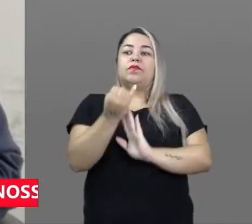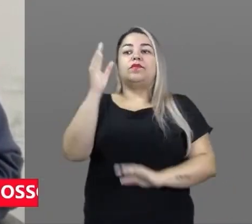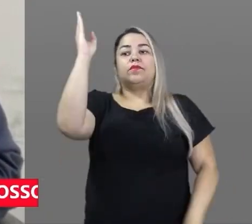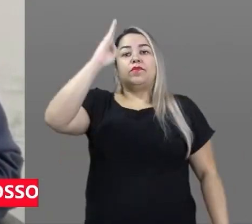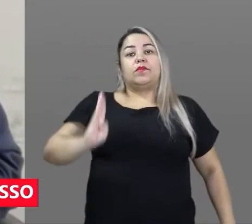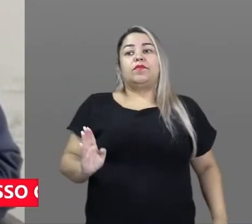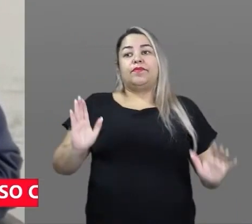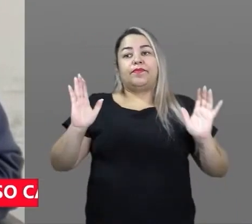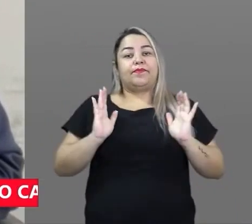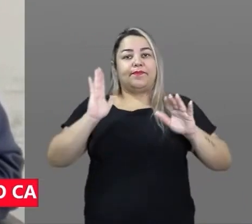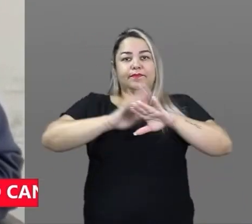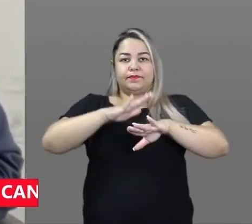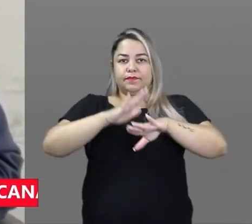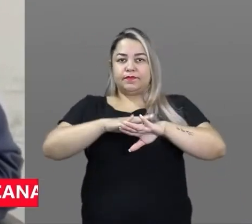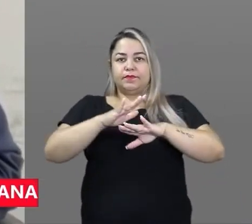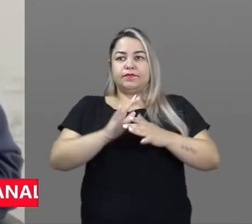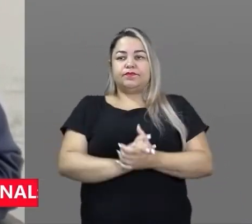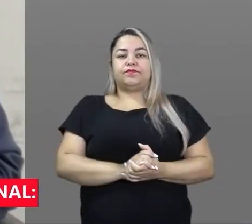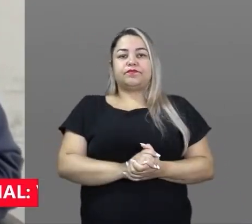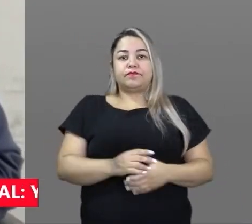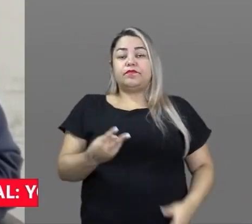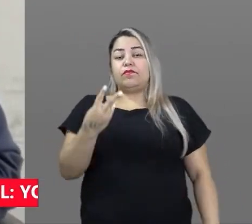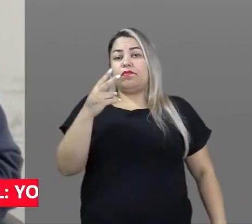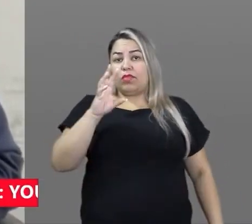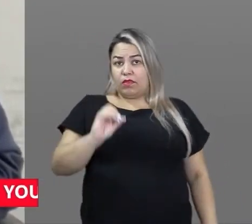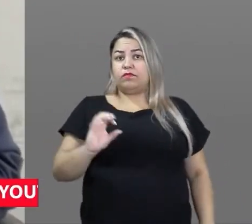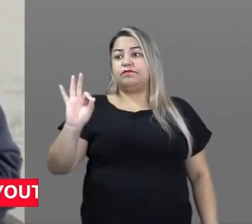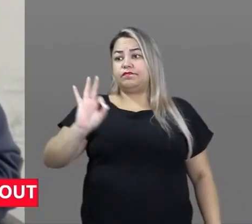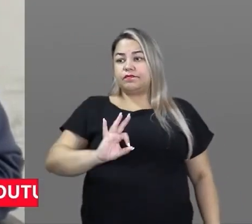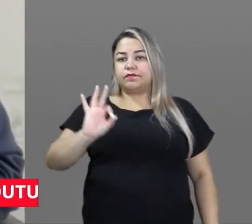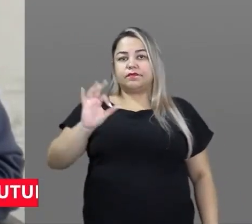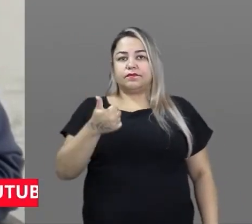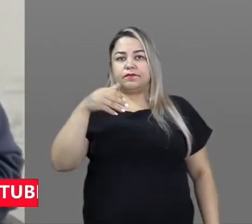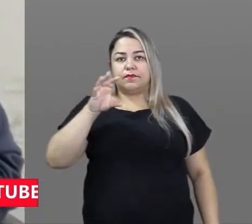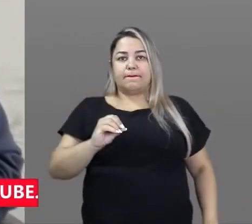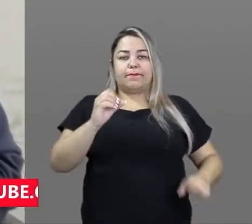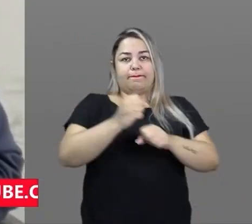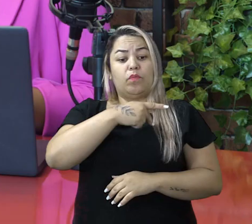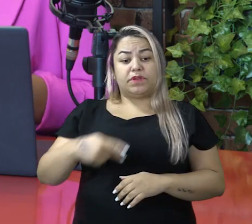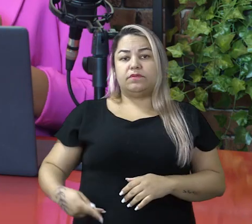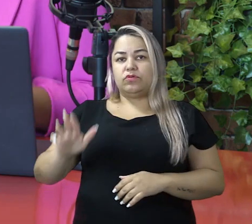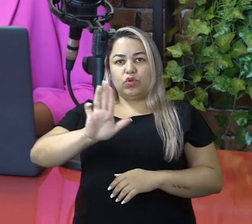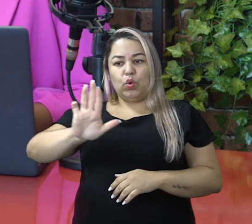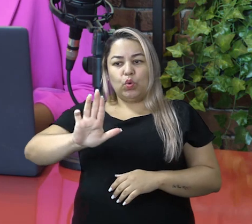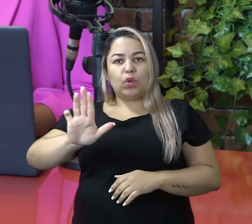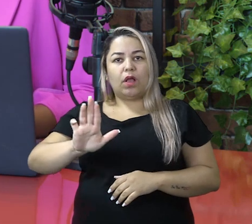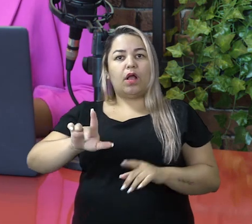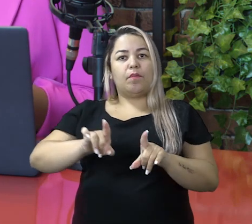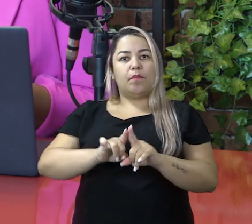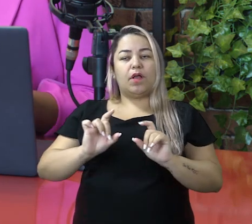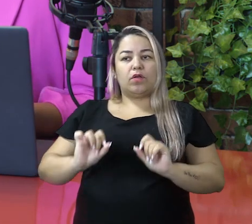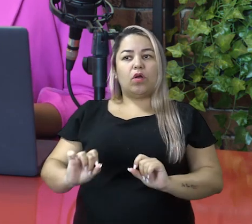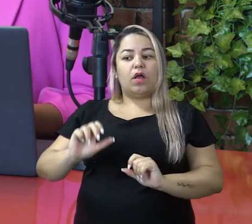vai ficar rico, mais rico, no mínimo 20% em 10 anos, além do crescimento natural do PIB. O presidente